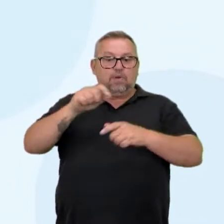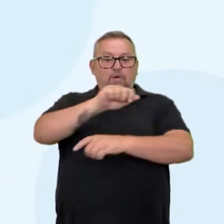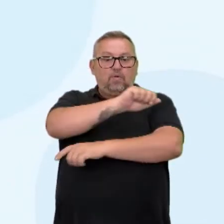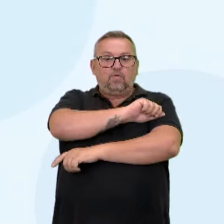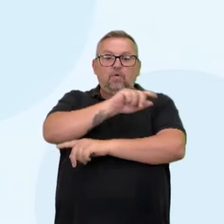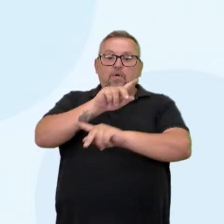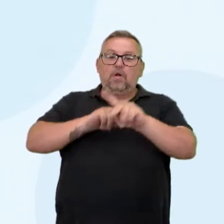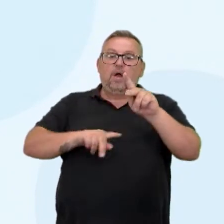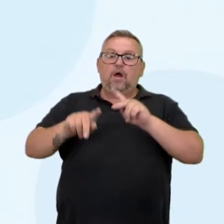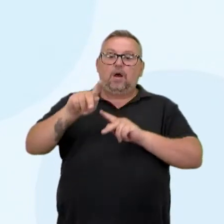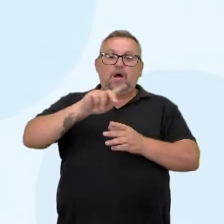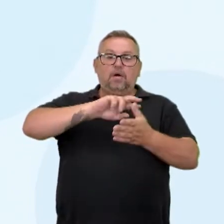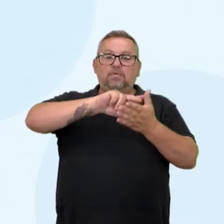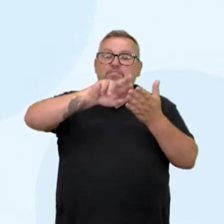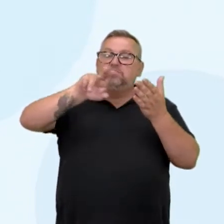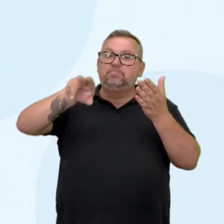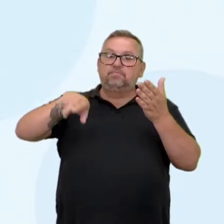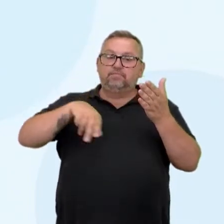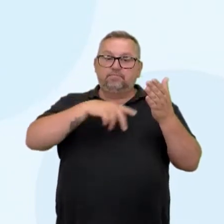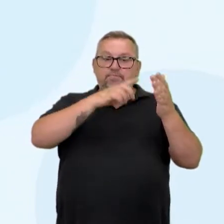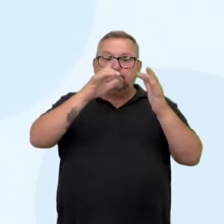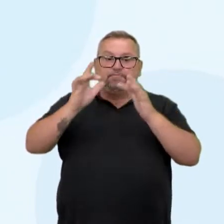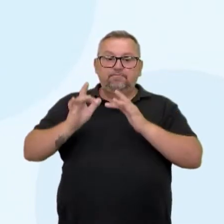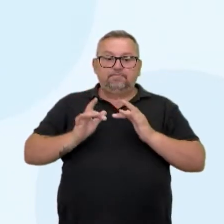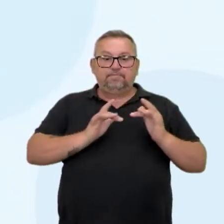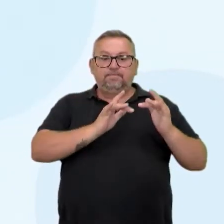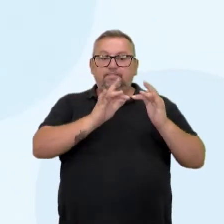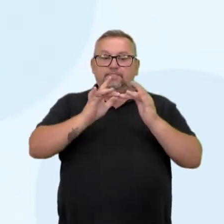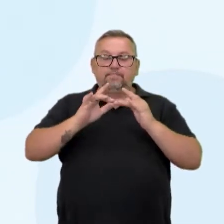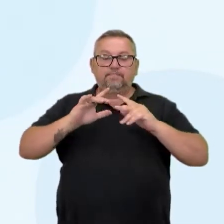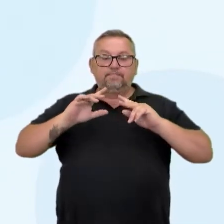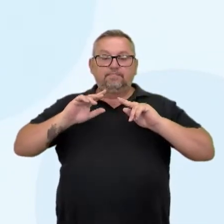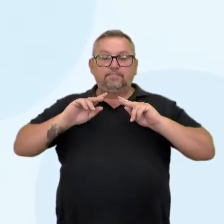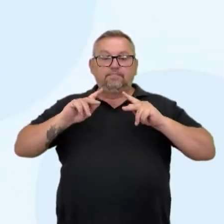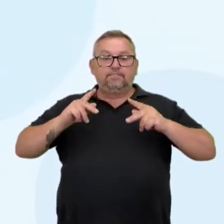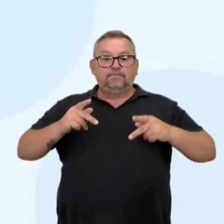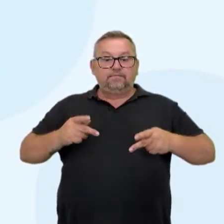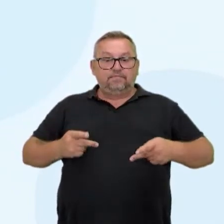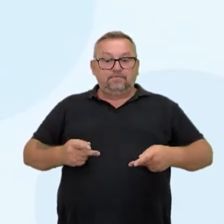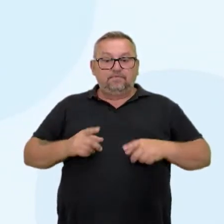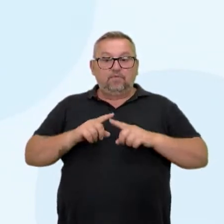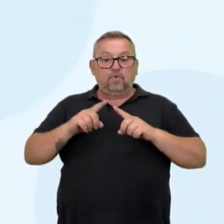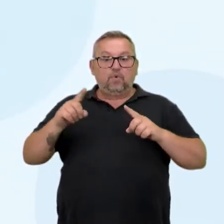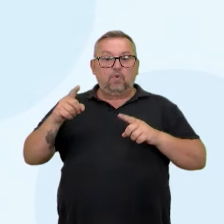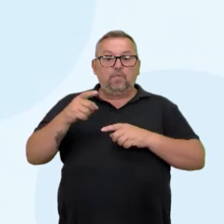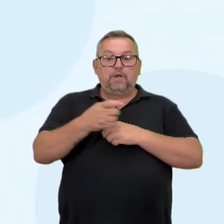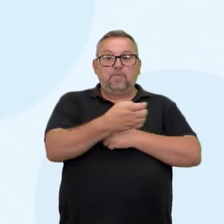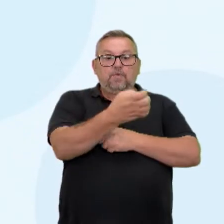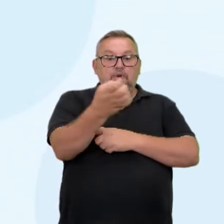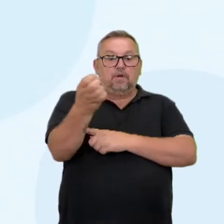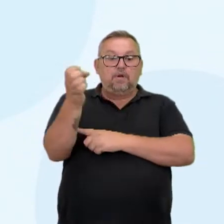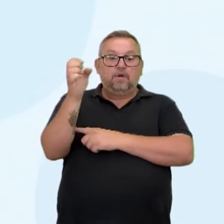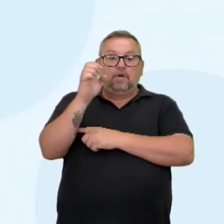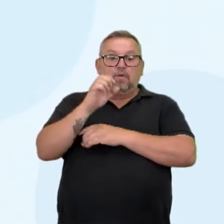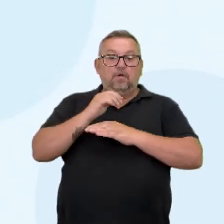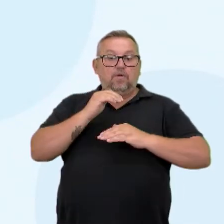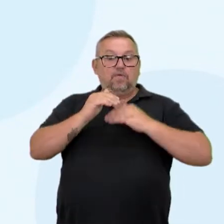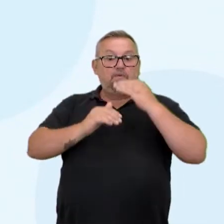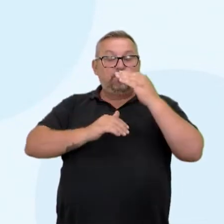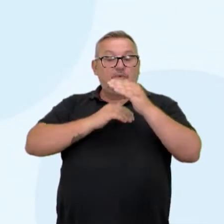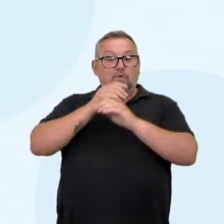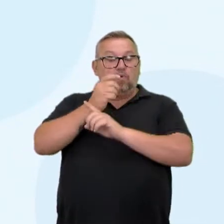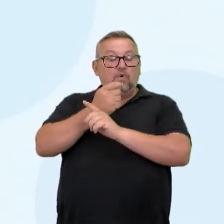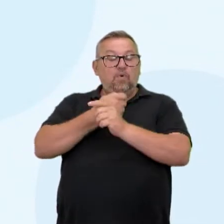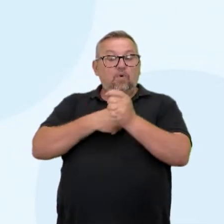estudante sobre as populações e as diferentes interações humanas com o meio ambiente e o